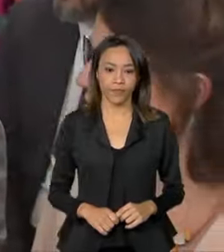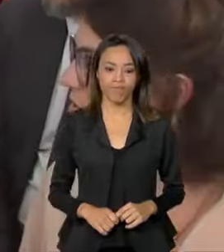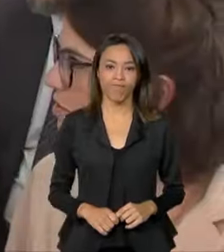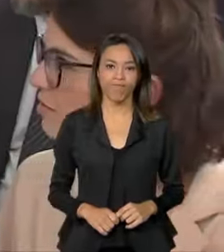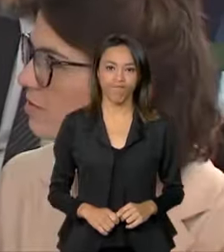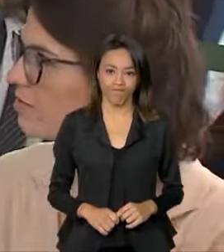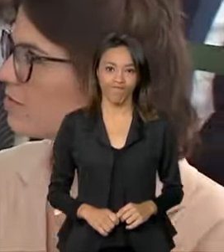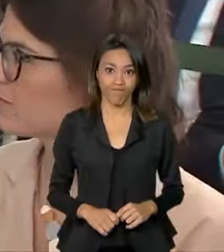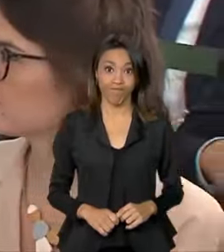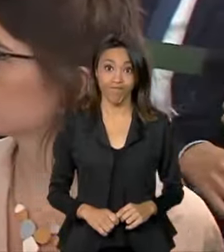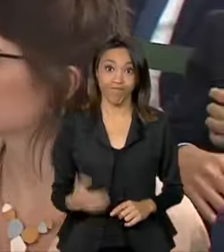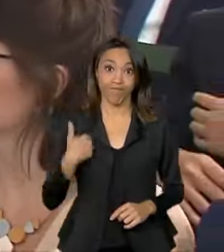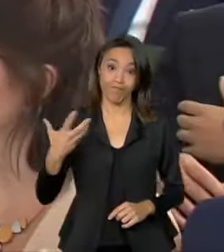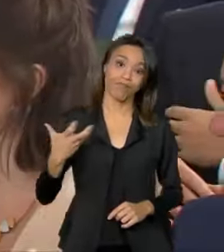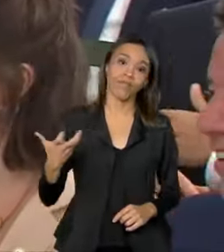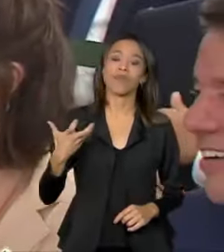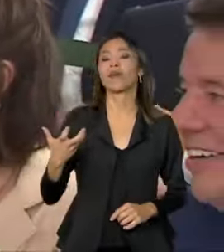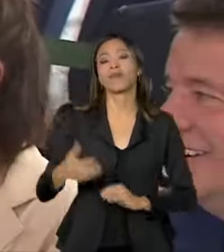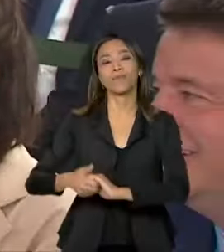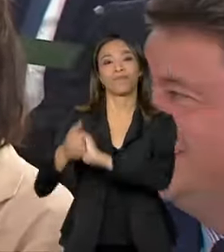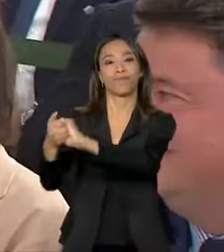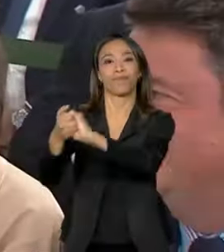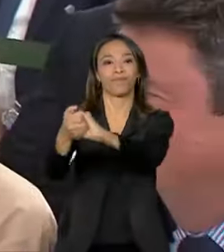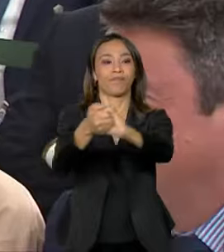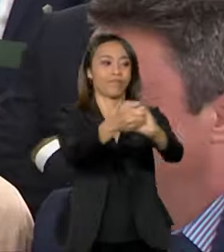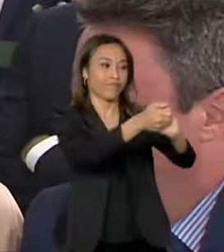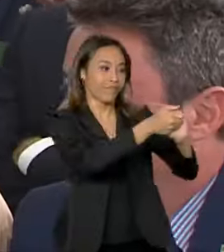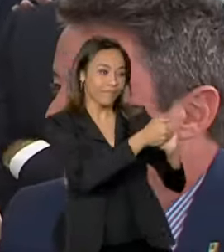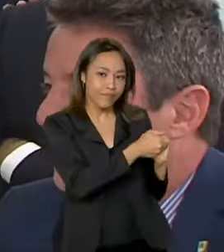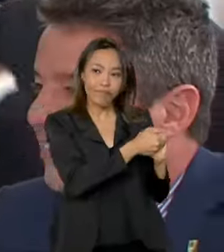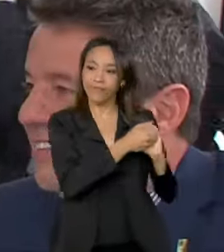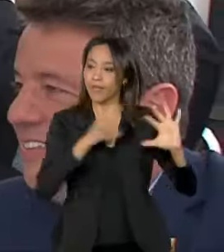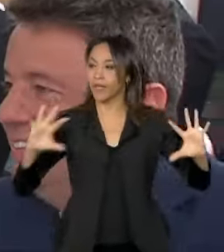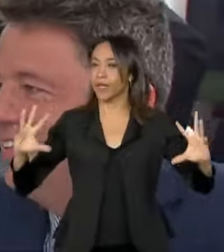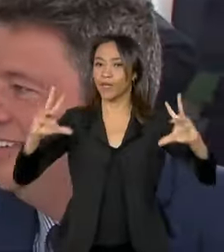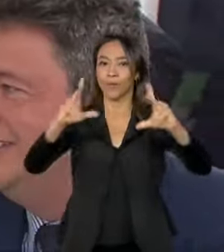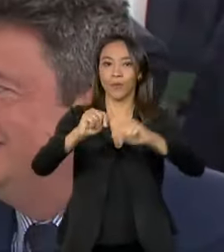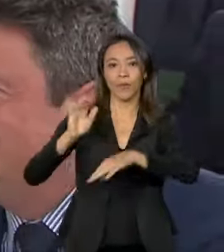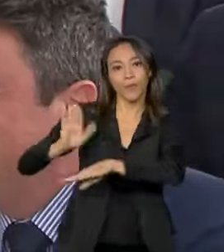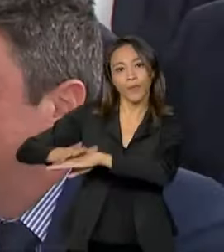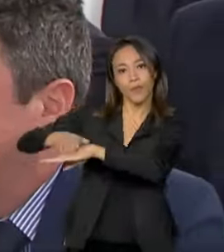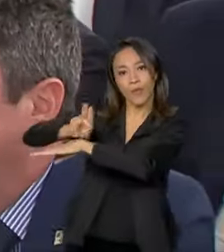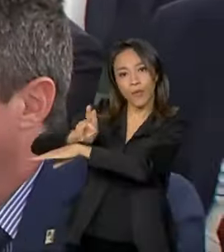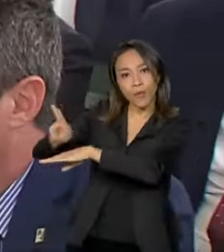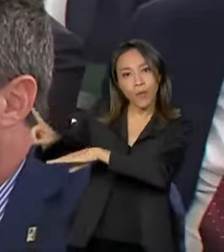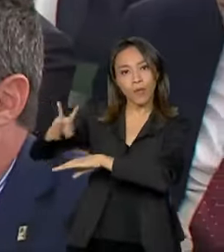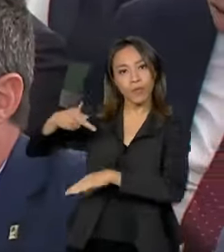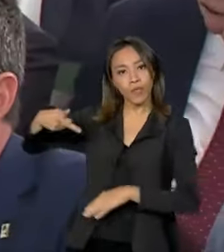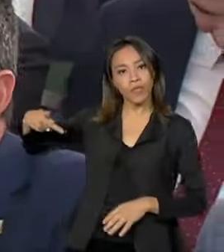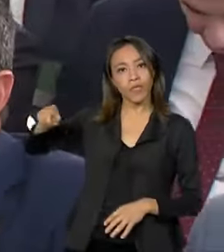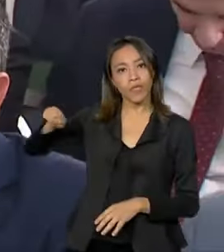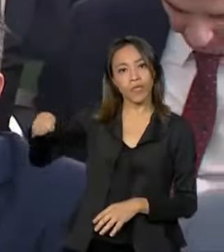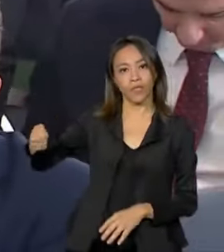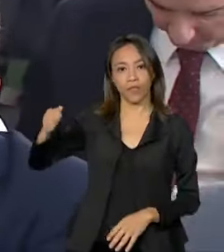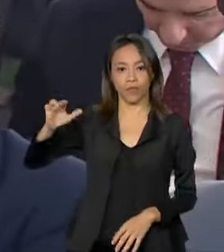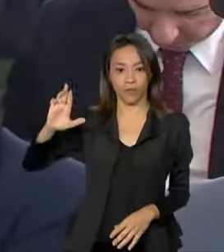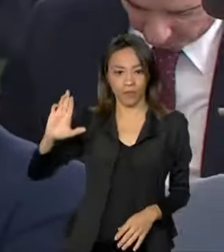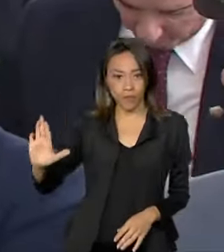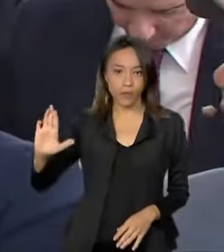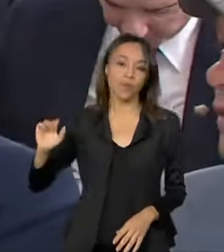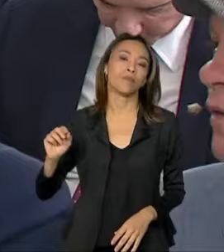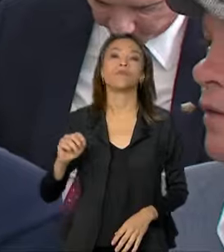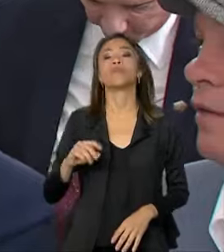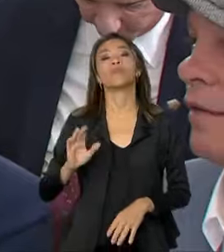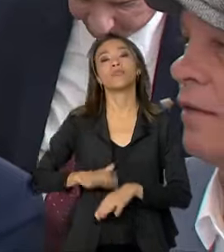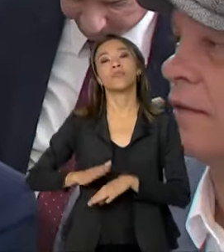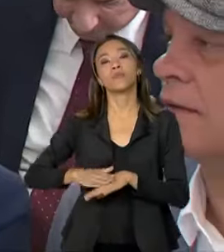Queria saudar a todos e a todas, em nome do presidente Luiz Inácio Lula da Silva, em